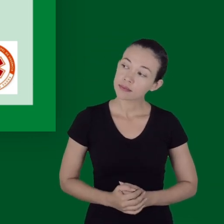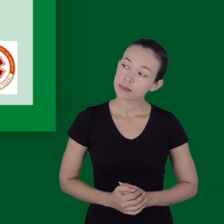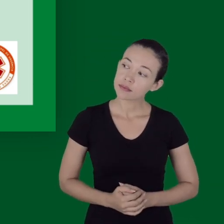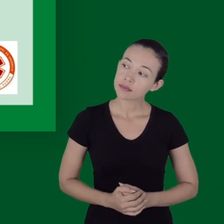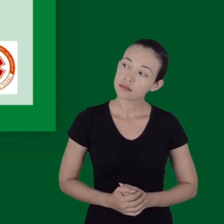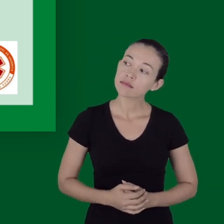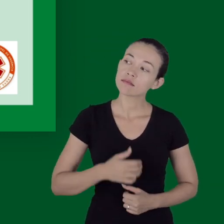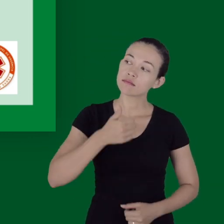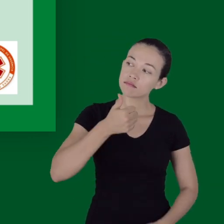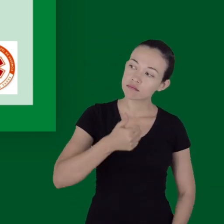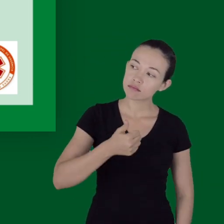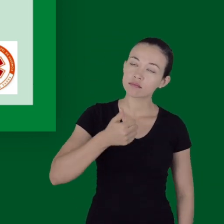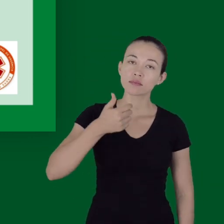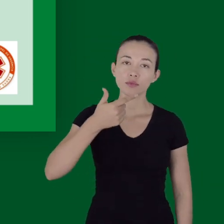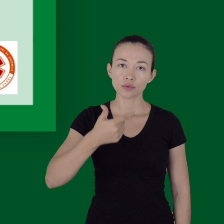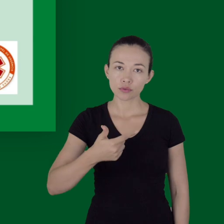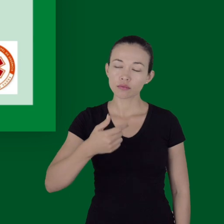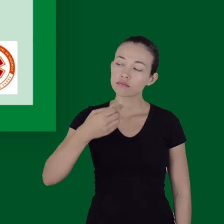Vamos?